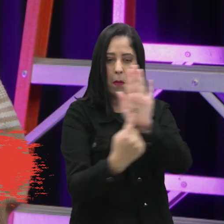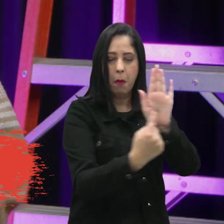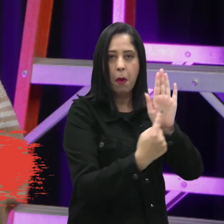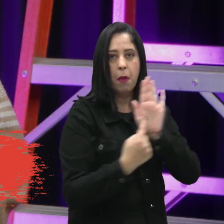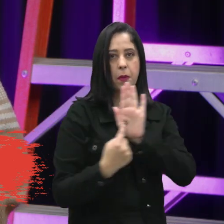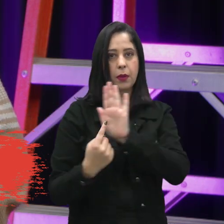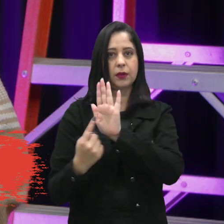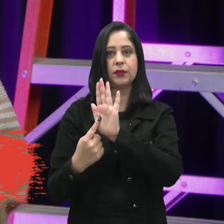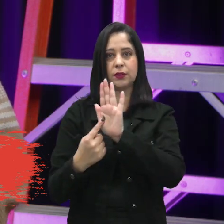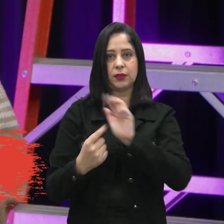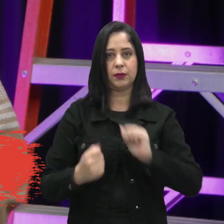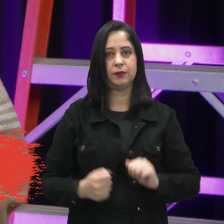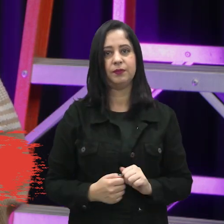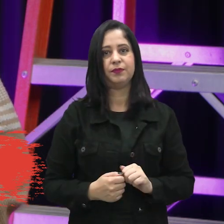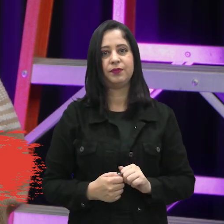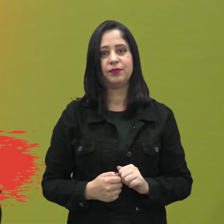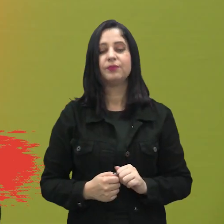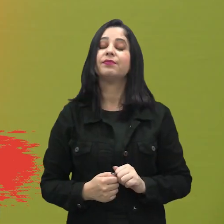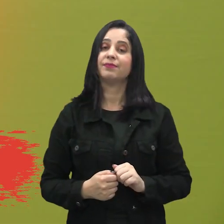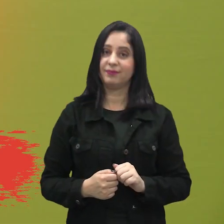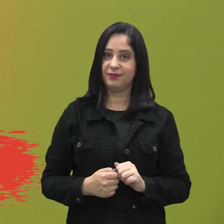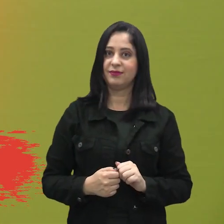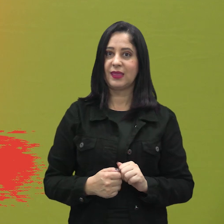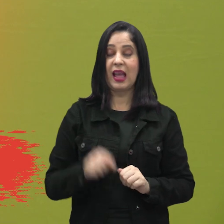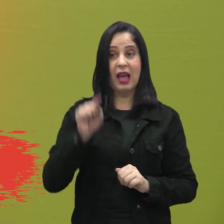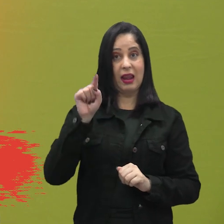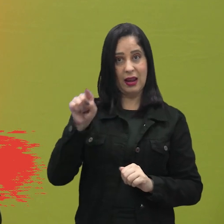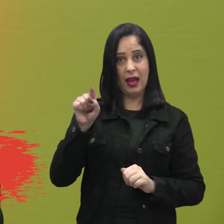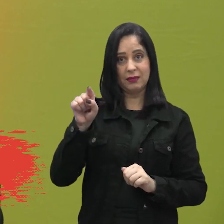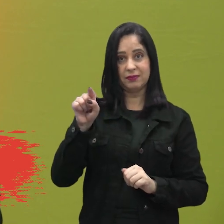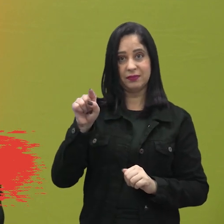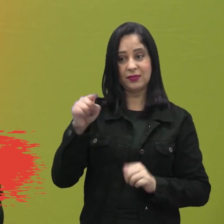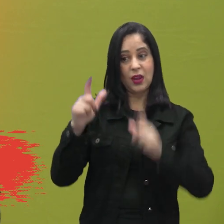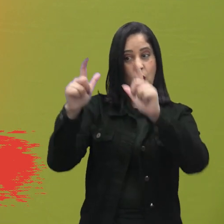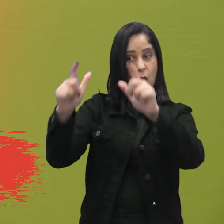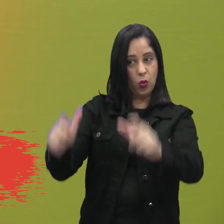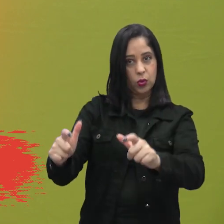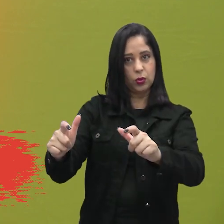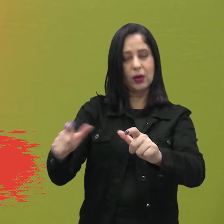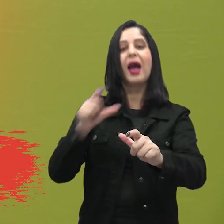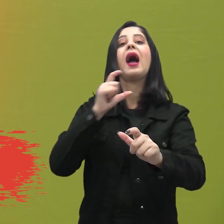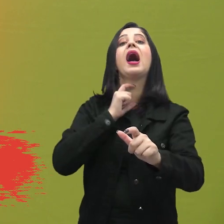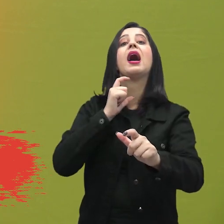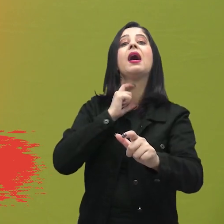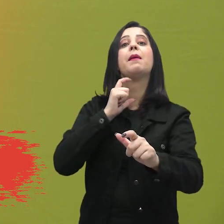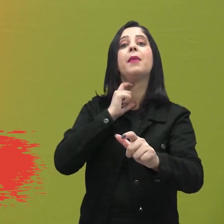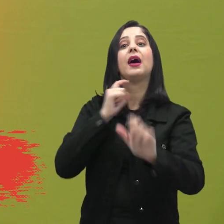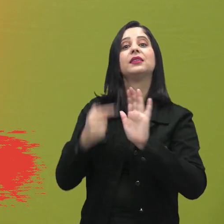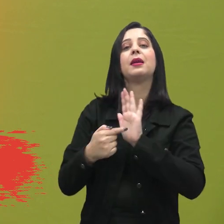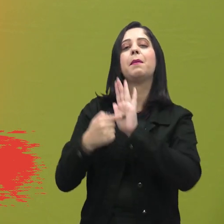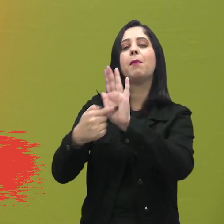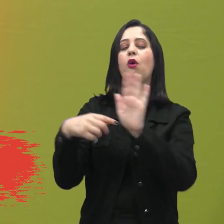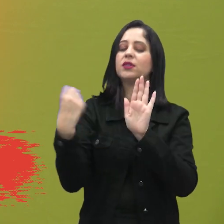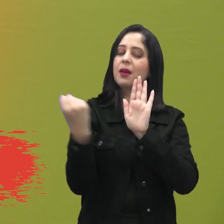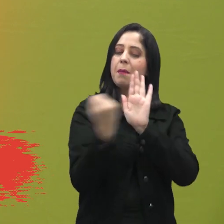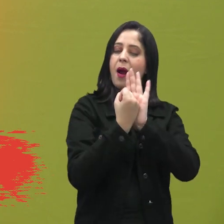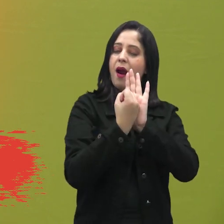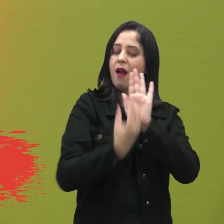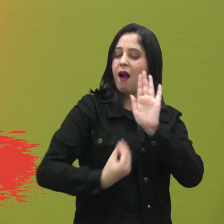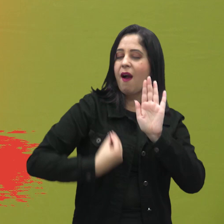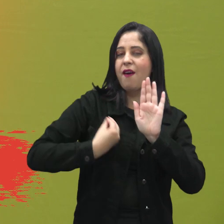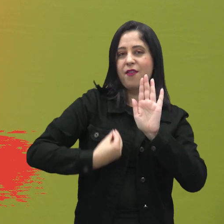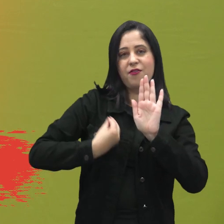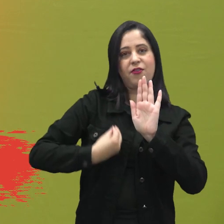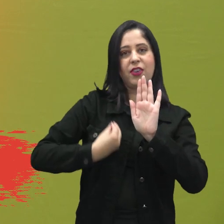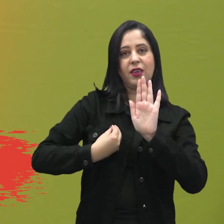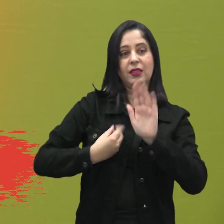espaços dedicados à memória dessa história. Assim como o Memorial Padre Rodolfo preserva o legado de uma personalidade que marcou